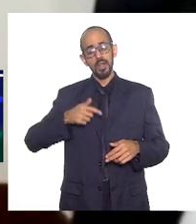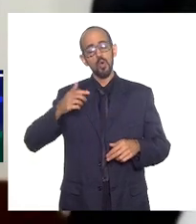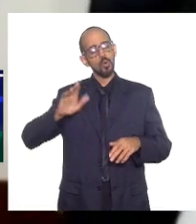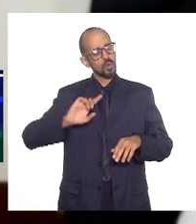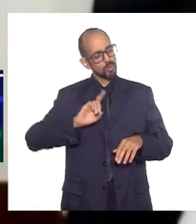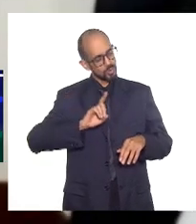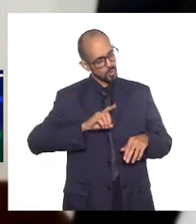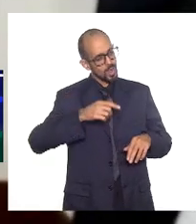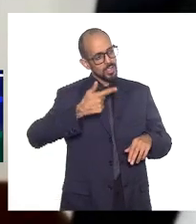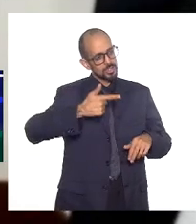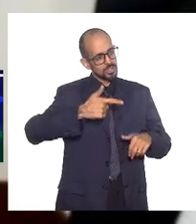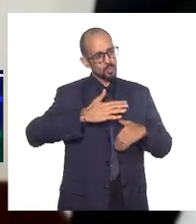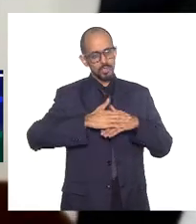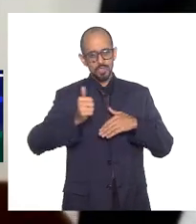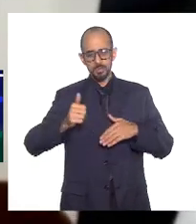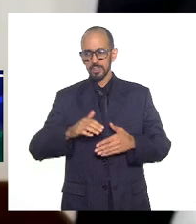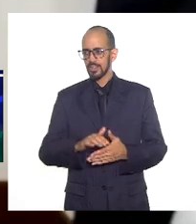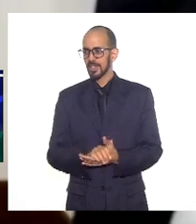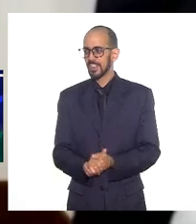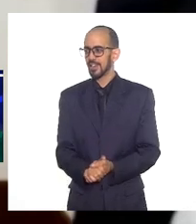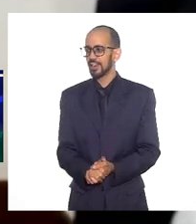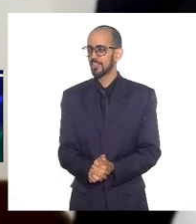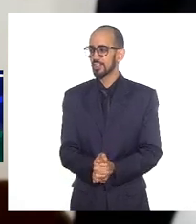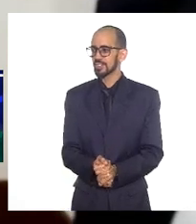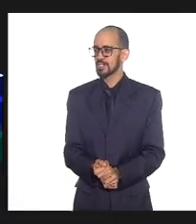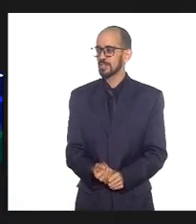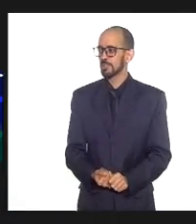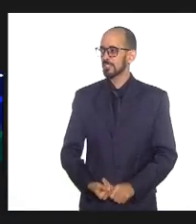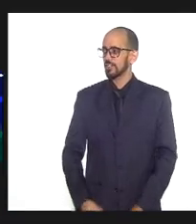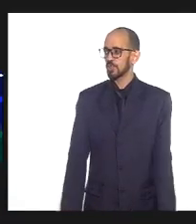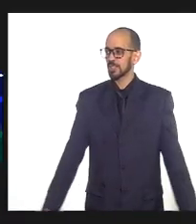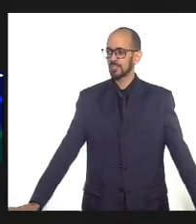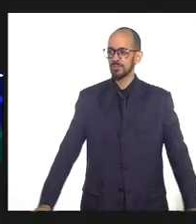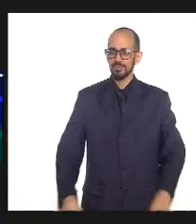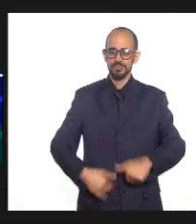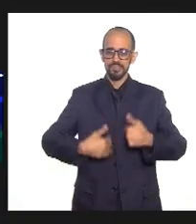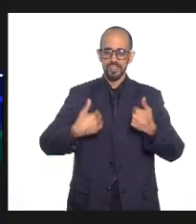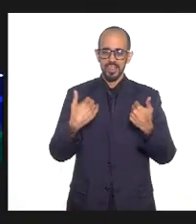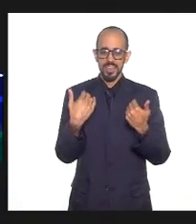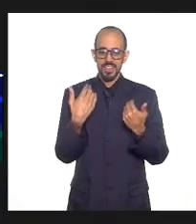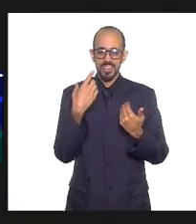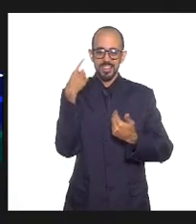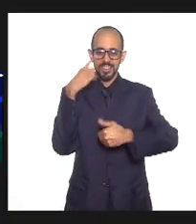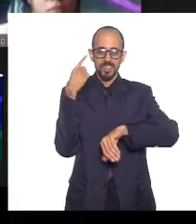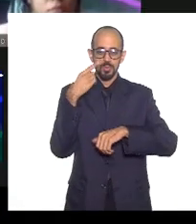tá? Tá, ok. Valeu, presidente. Valeu. Deputado Luiz Martins.